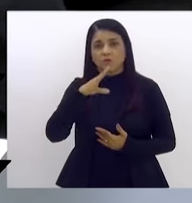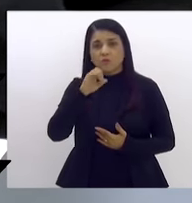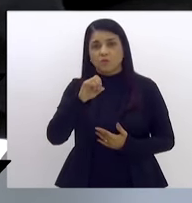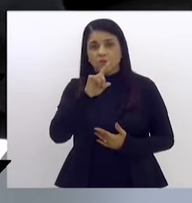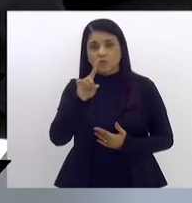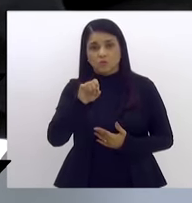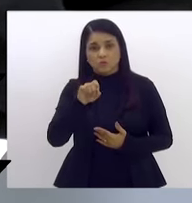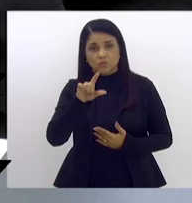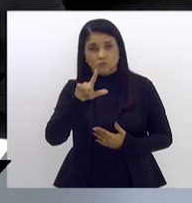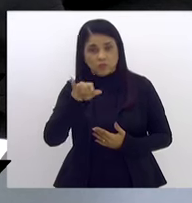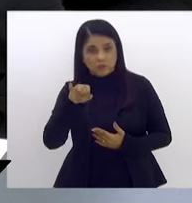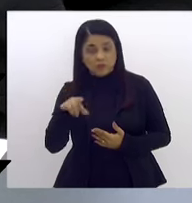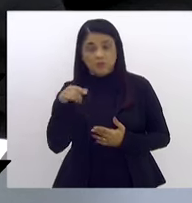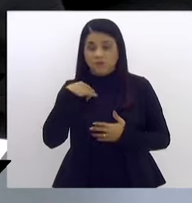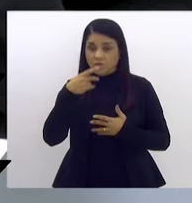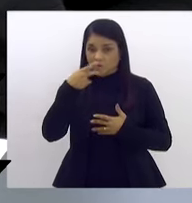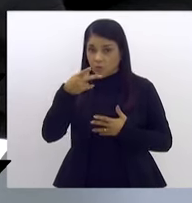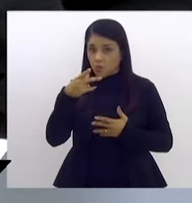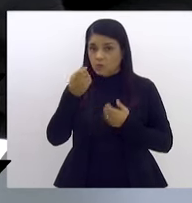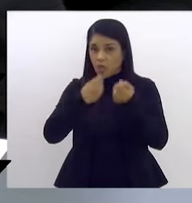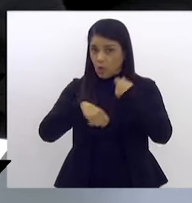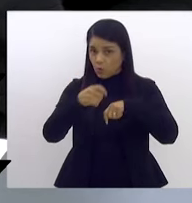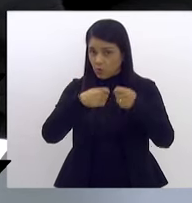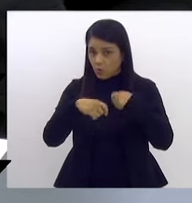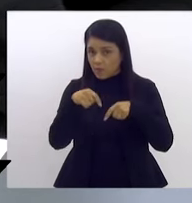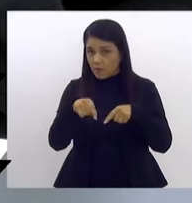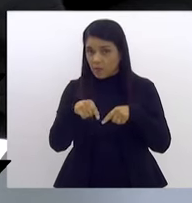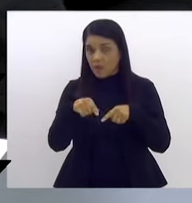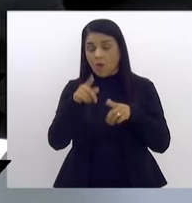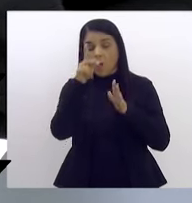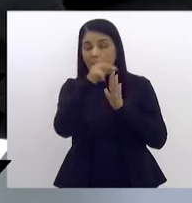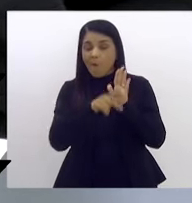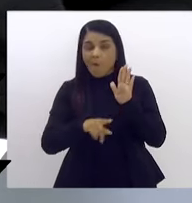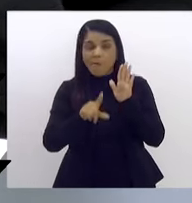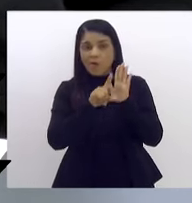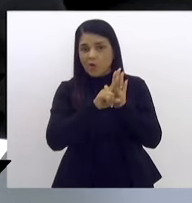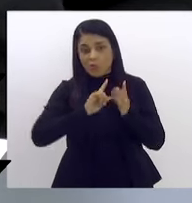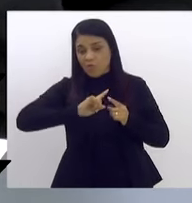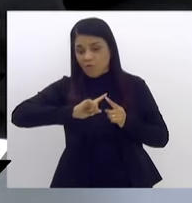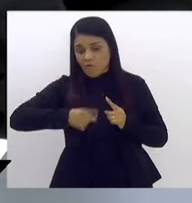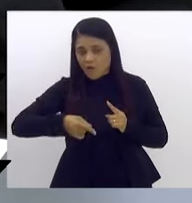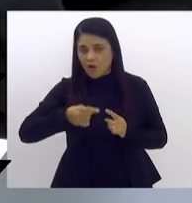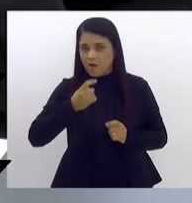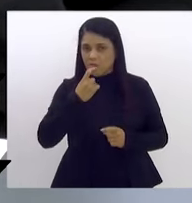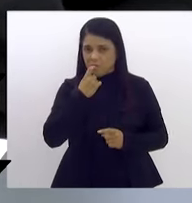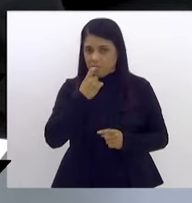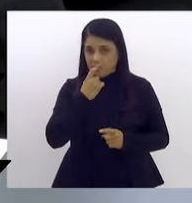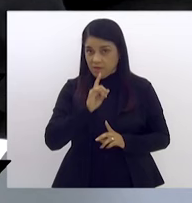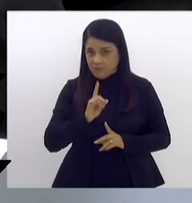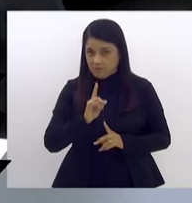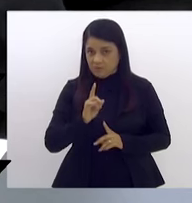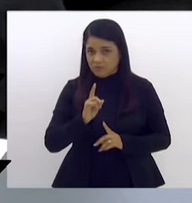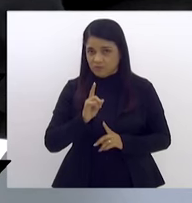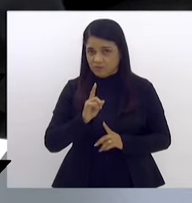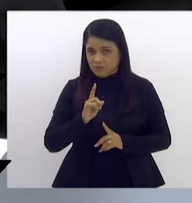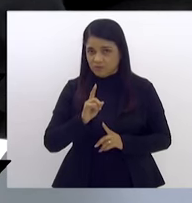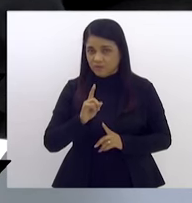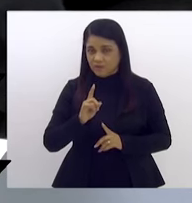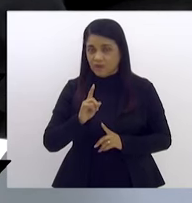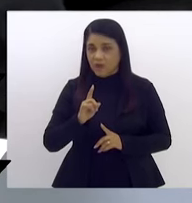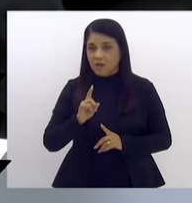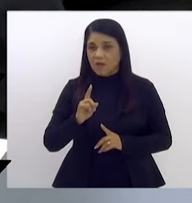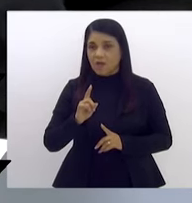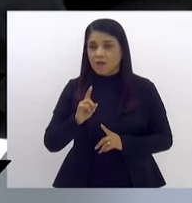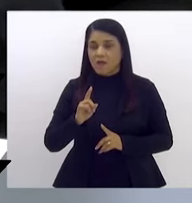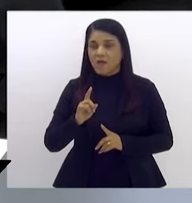Econômica É que na verdade o projeto ele não Veda o uso do plástico embora obviamente o plástico seja um material que a gente tem razão de uso